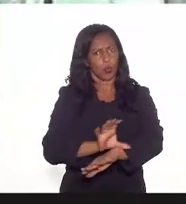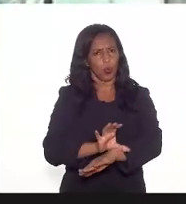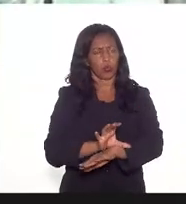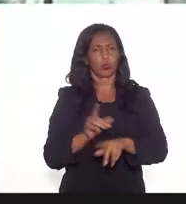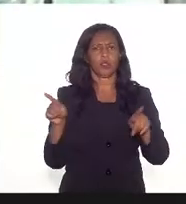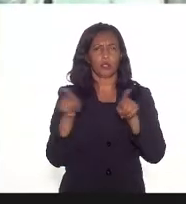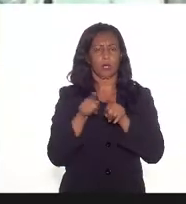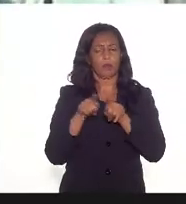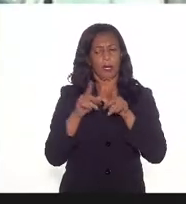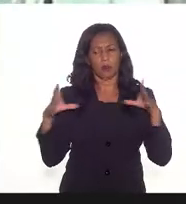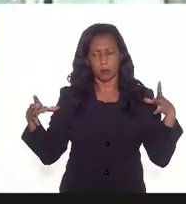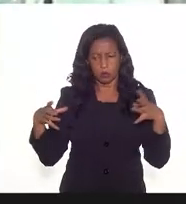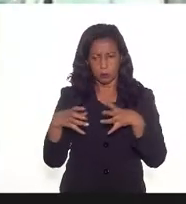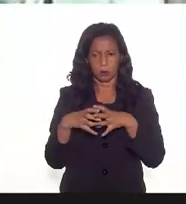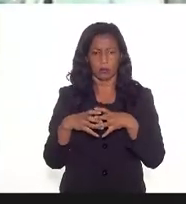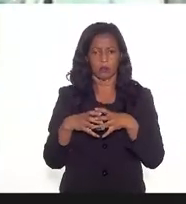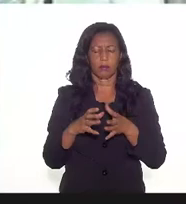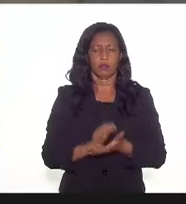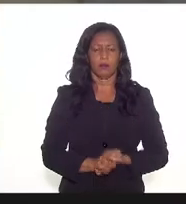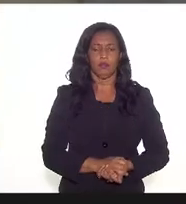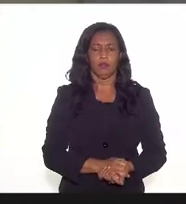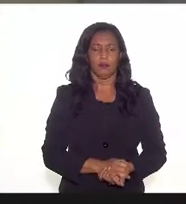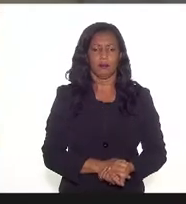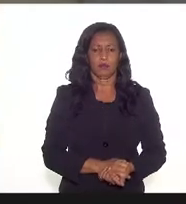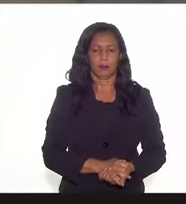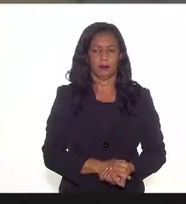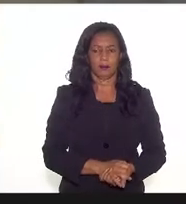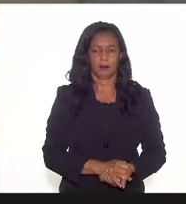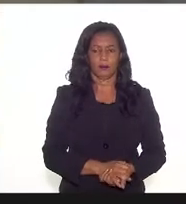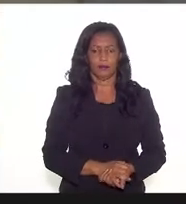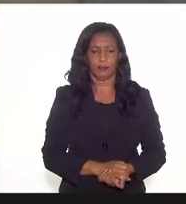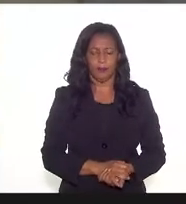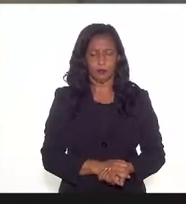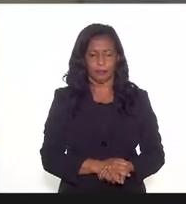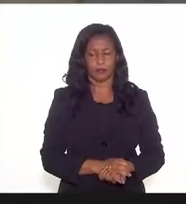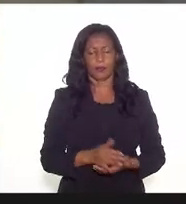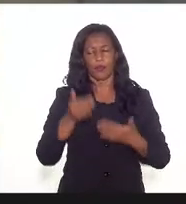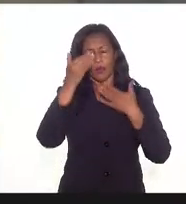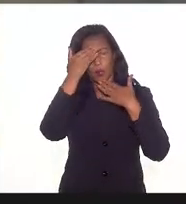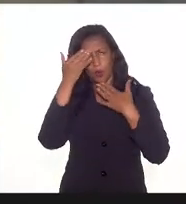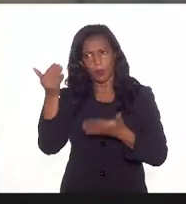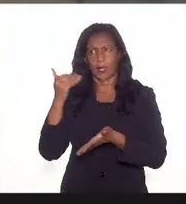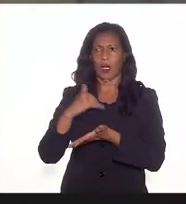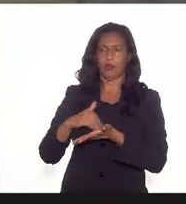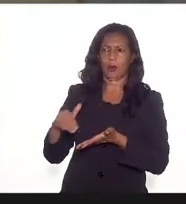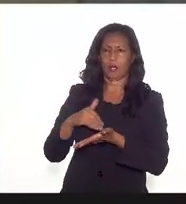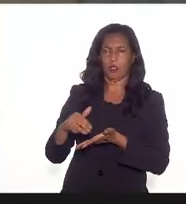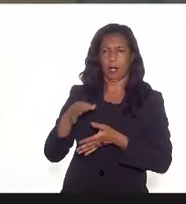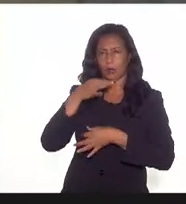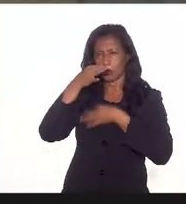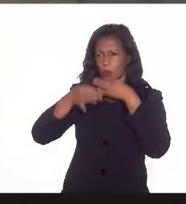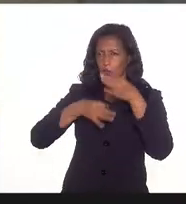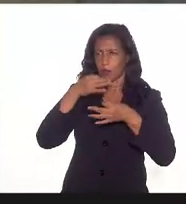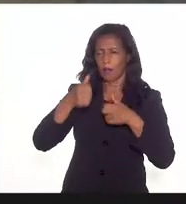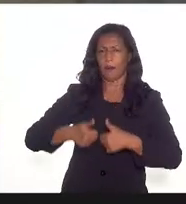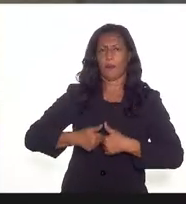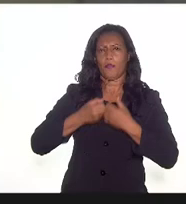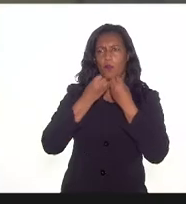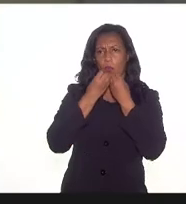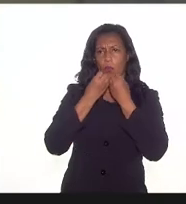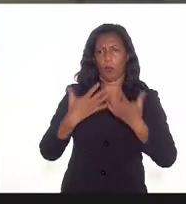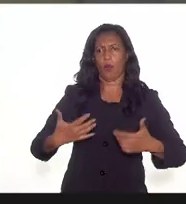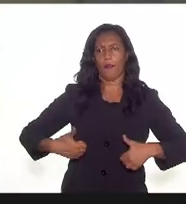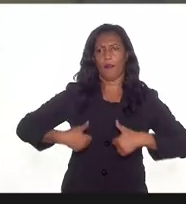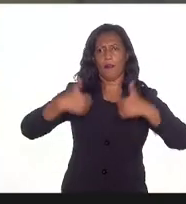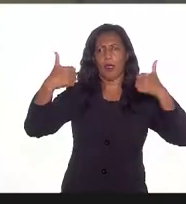coletiva, conjunta. Obrigado, só secretário. Sua intervenção é oportuna para melhorar a comunicação quanto a